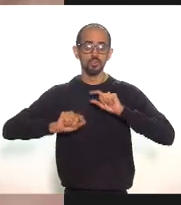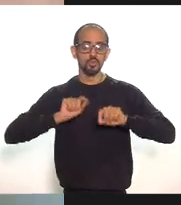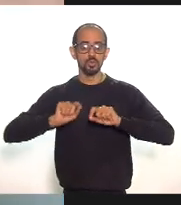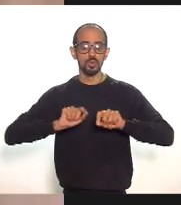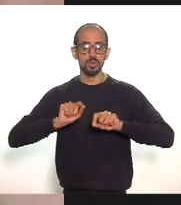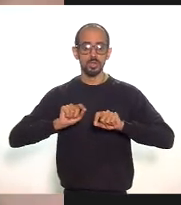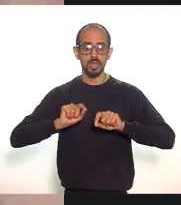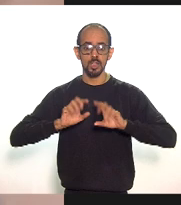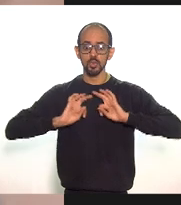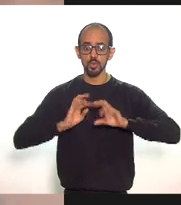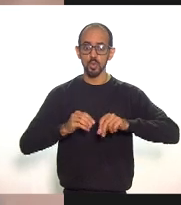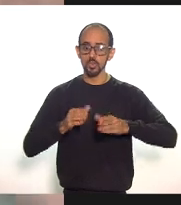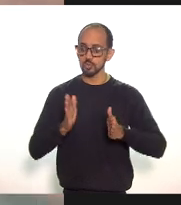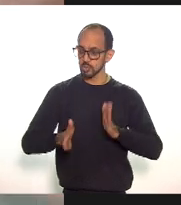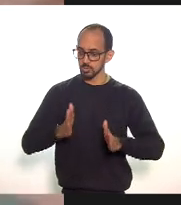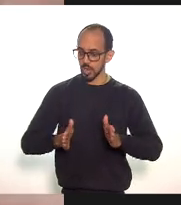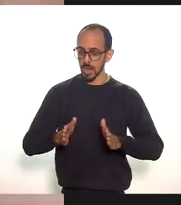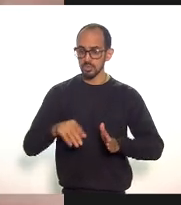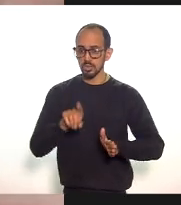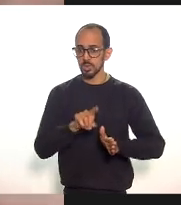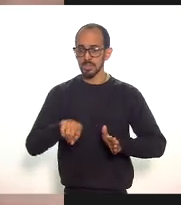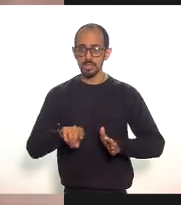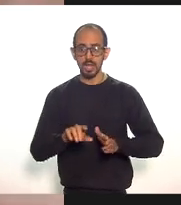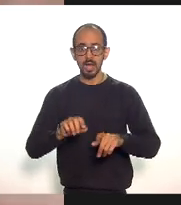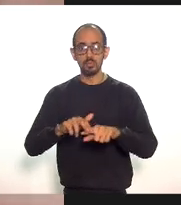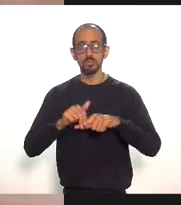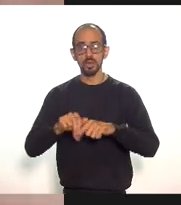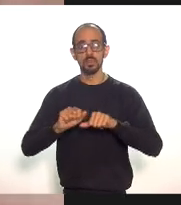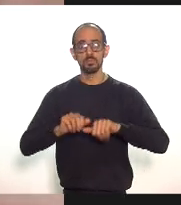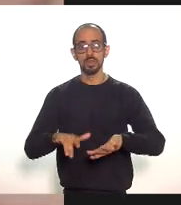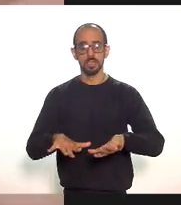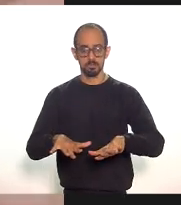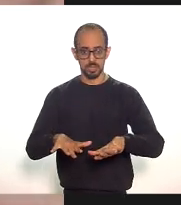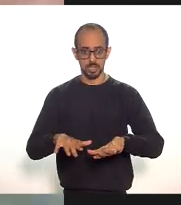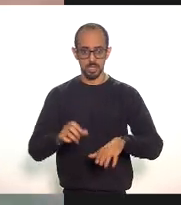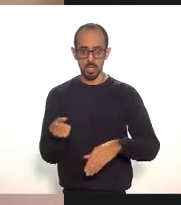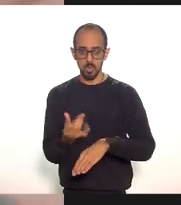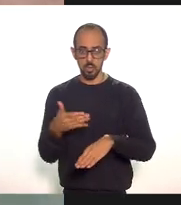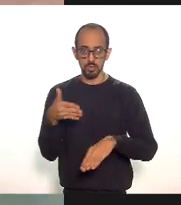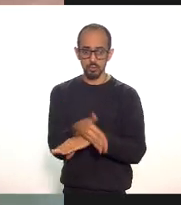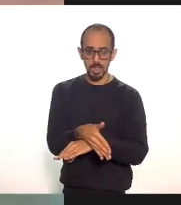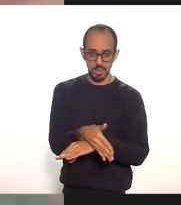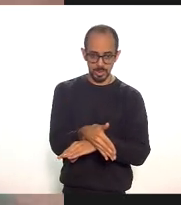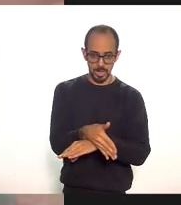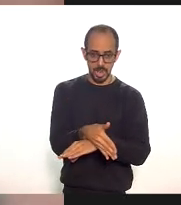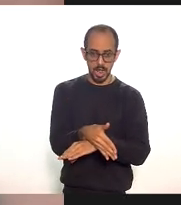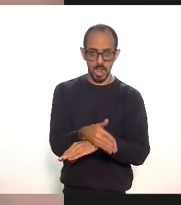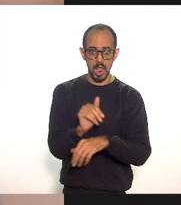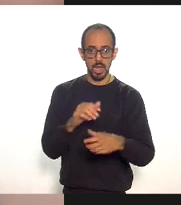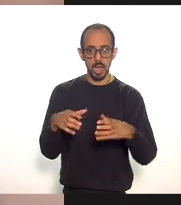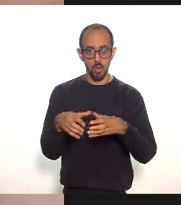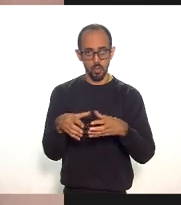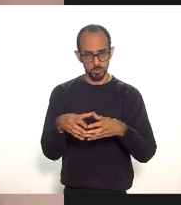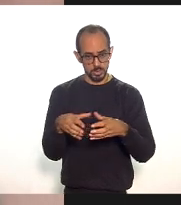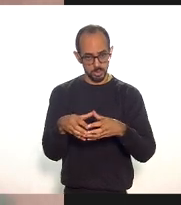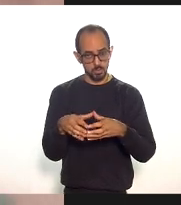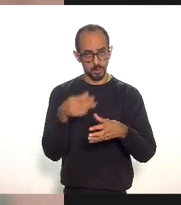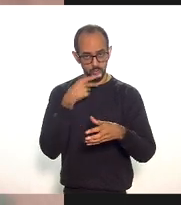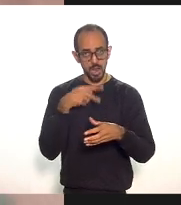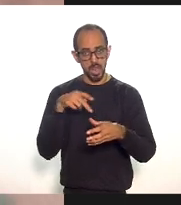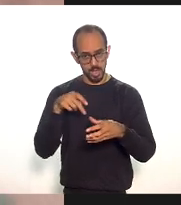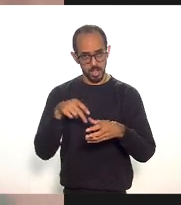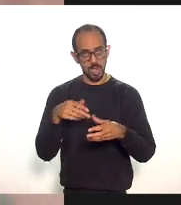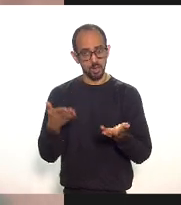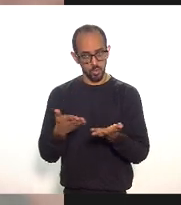todos eles suspensos. Então, quando eu fui de entrar na comissão especial para tratar dessa questão esse ano, no ano